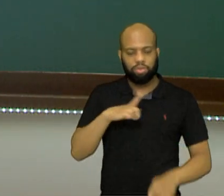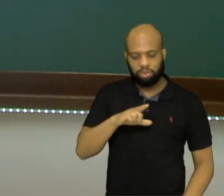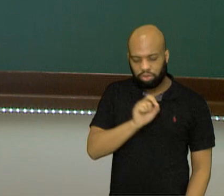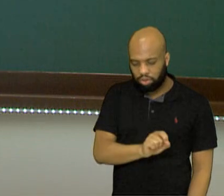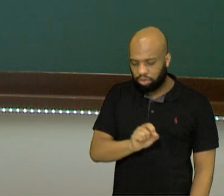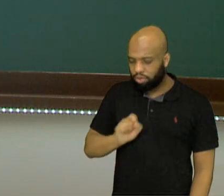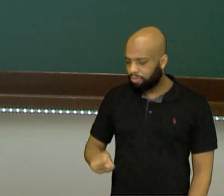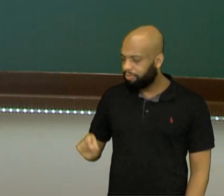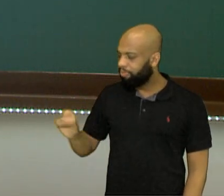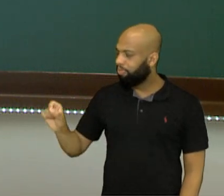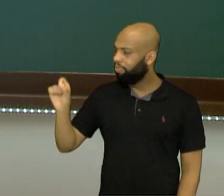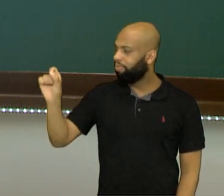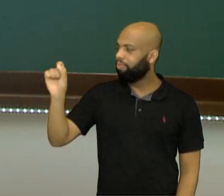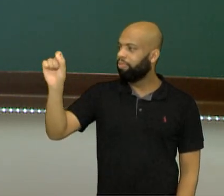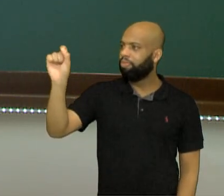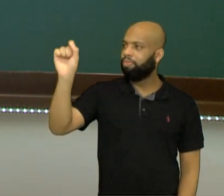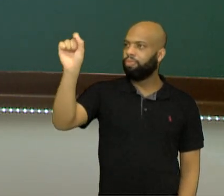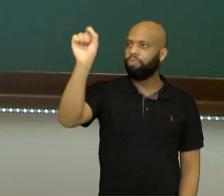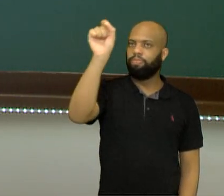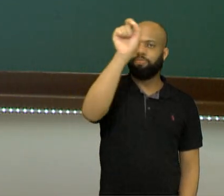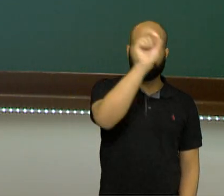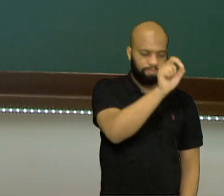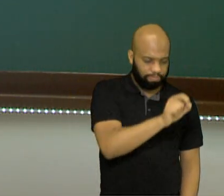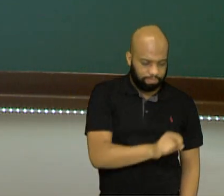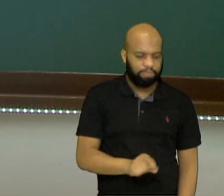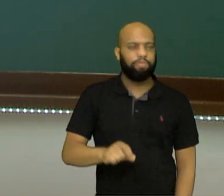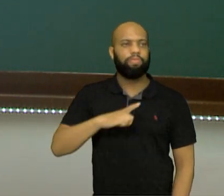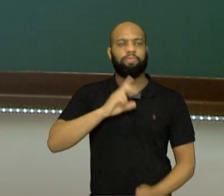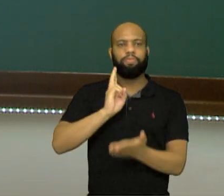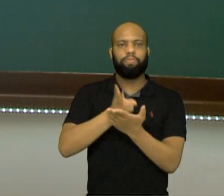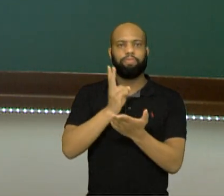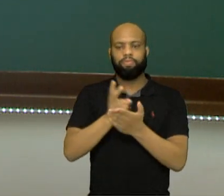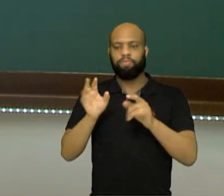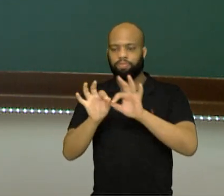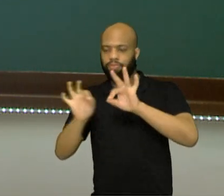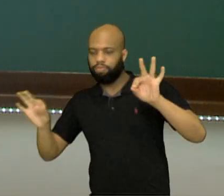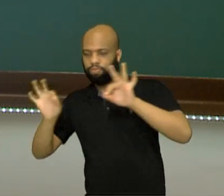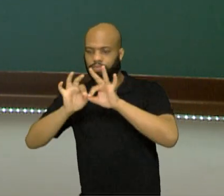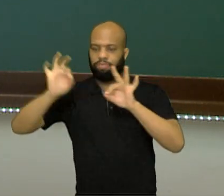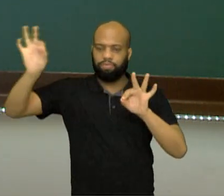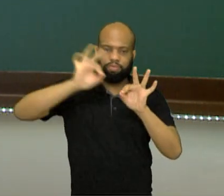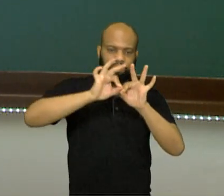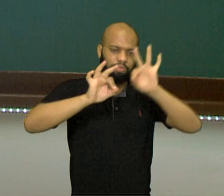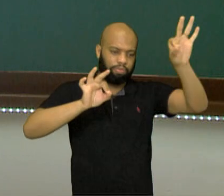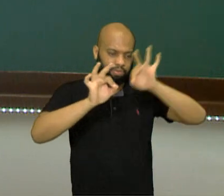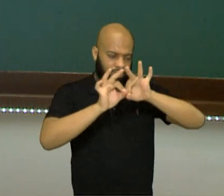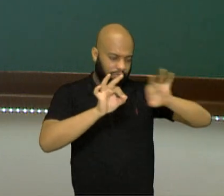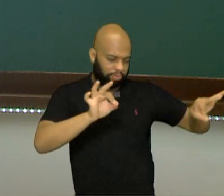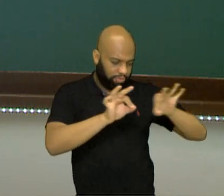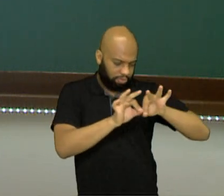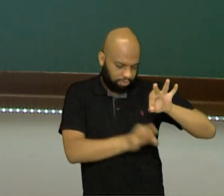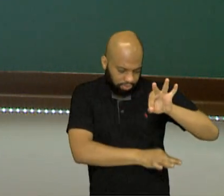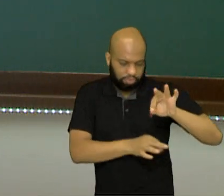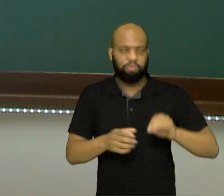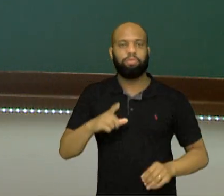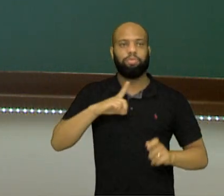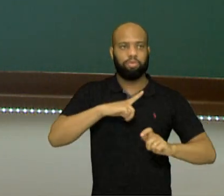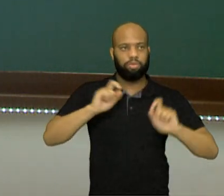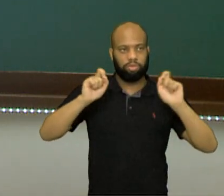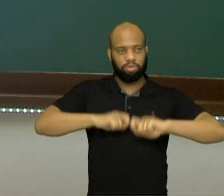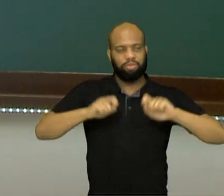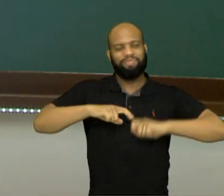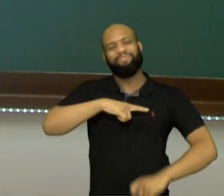redor, né, desse contorno esférico aqui, vão ter o mesmo potencial. E eu posso ter infinitos potenciais